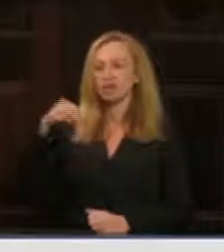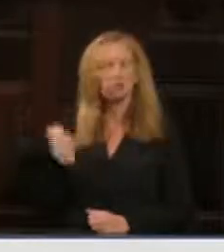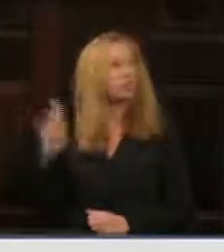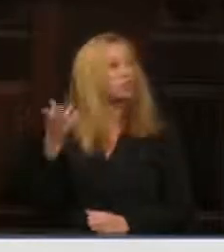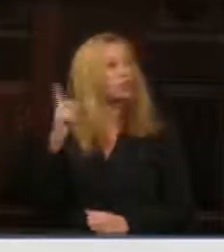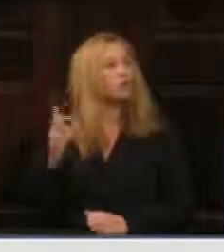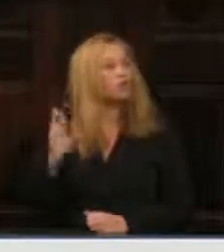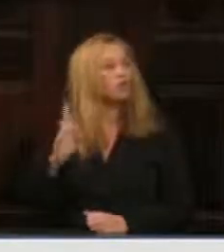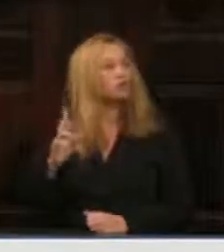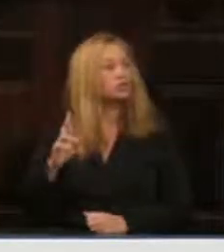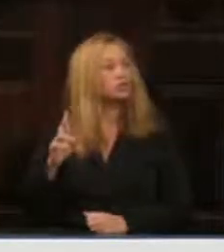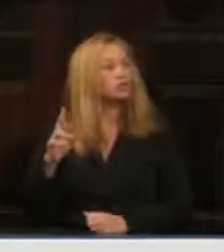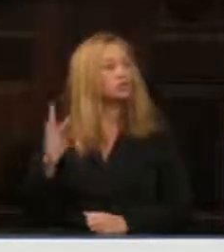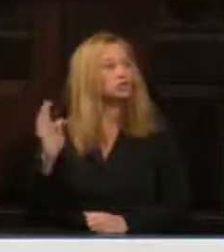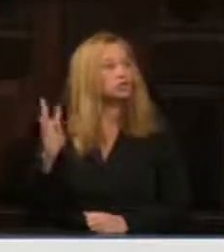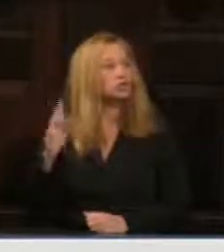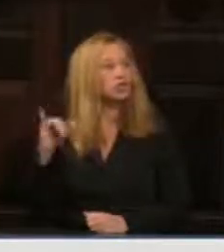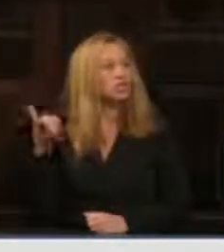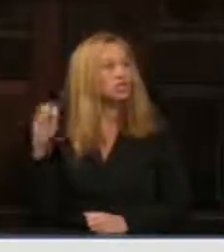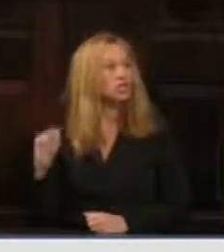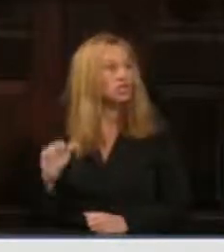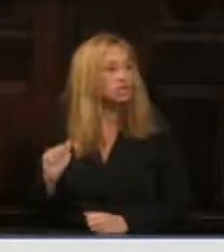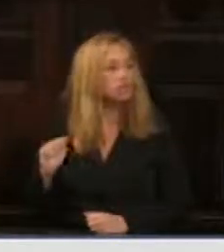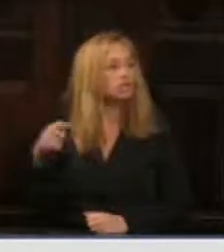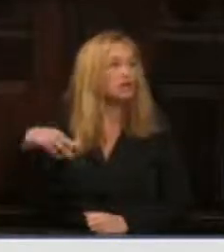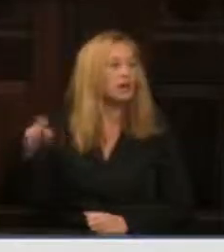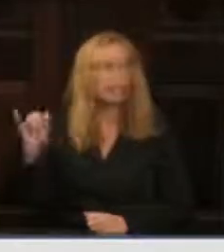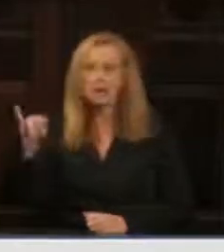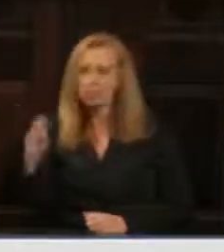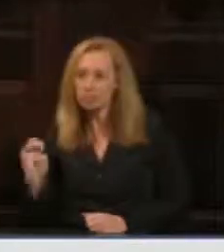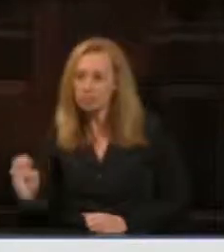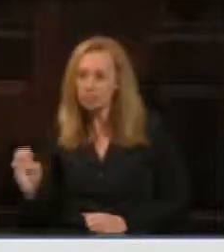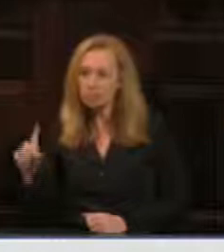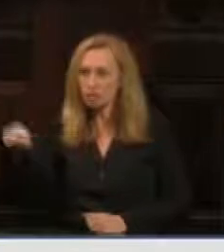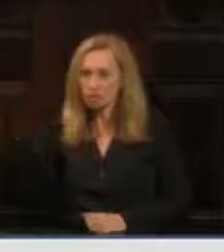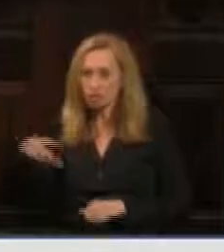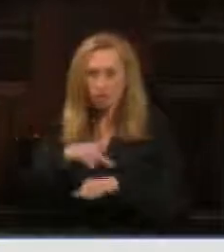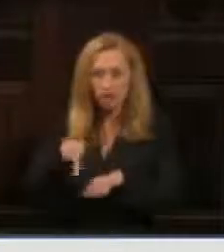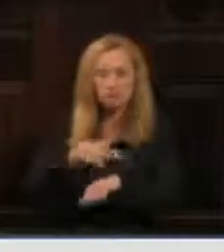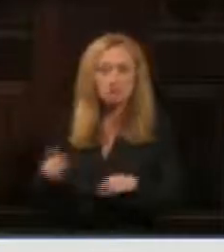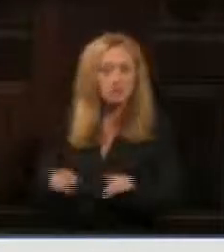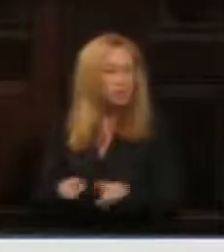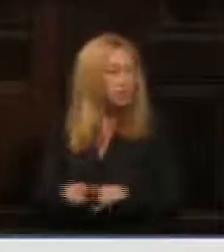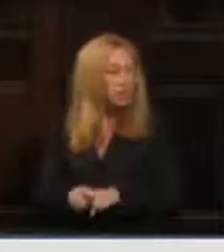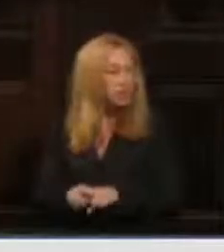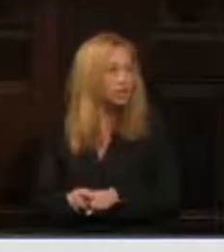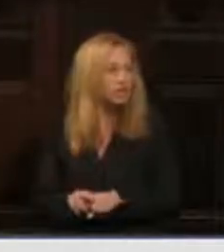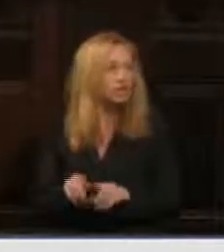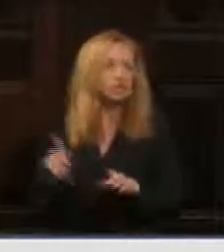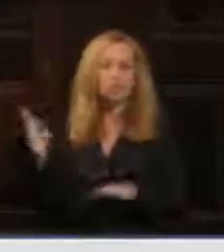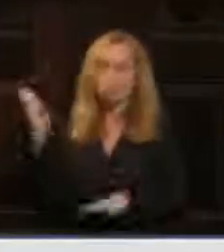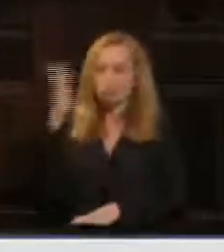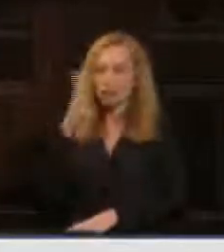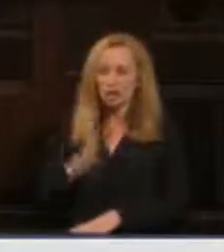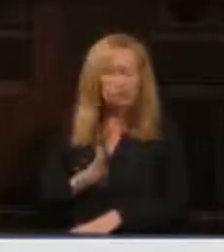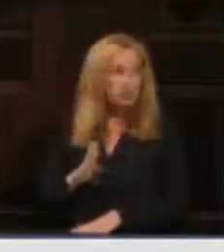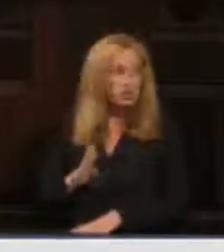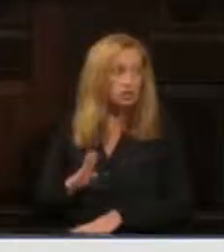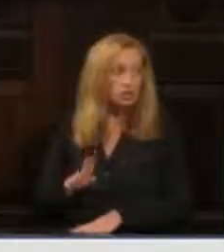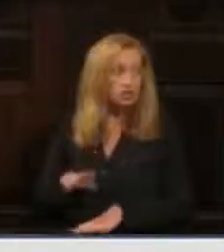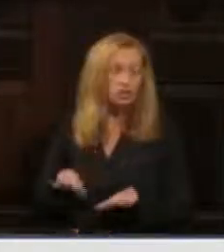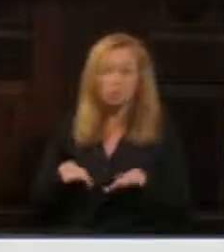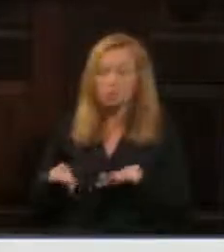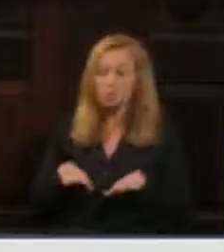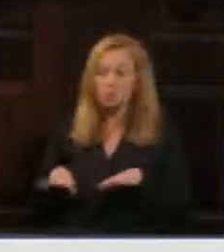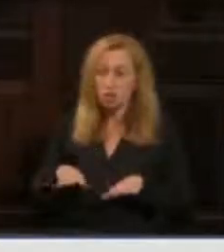14 milhões. E o Brasil teve um movimento pífio de aproximadamente 6 milhões.